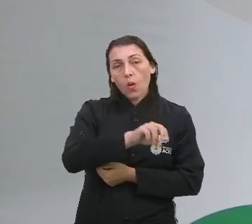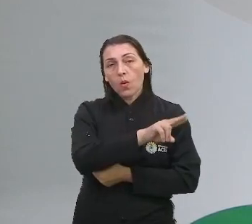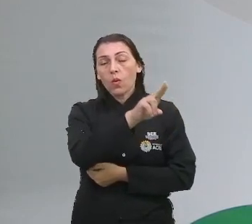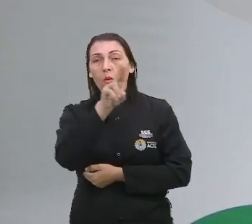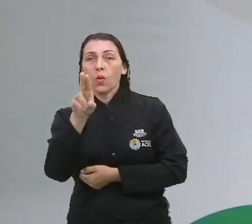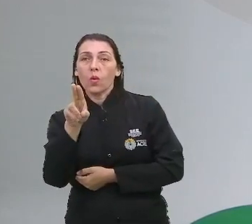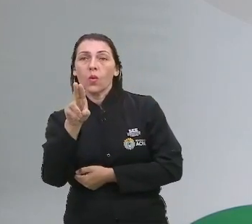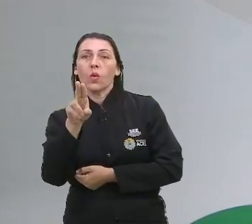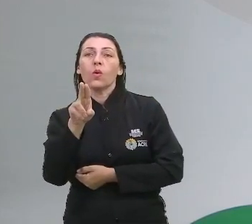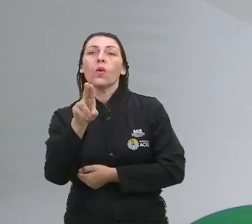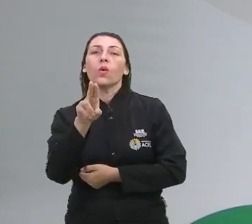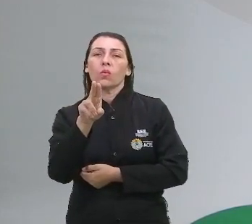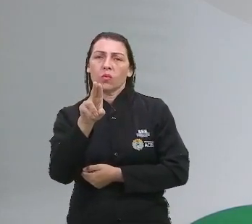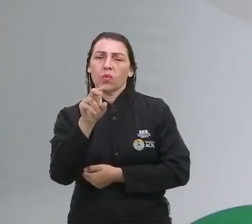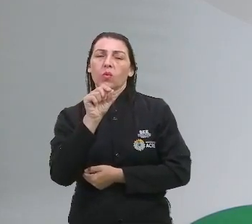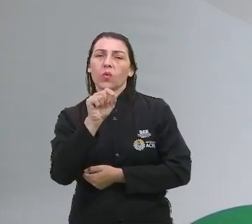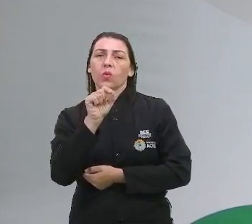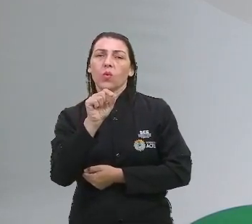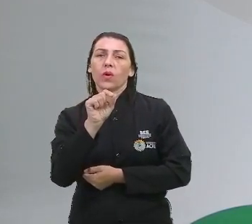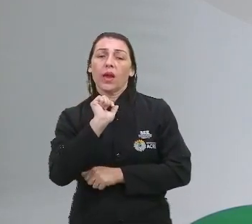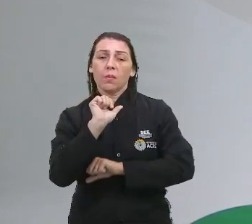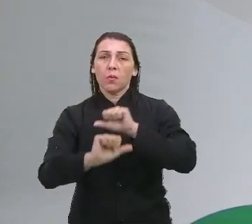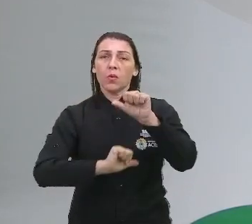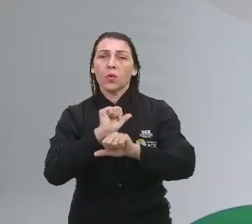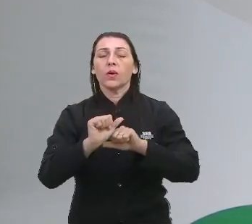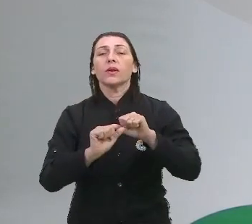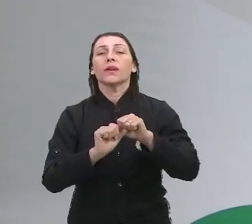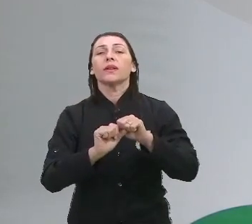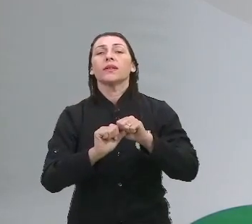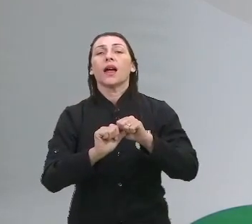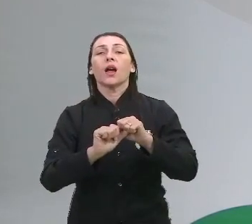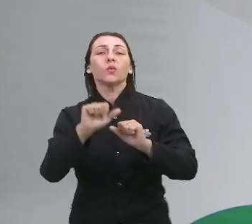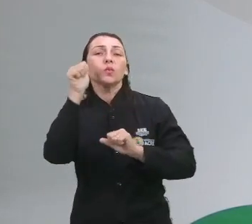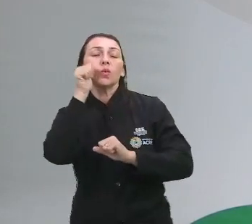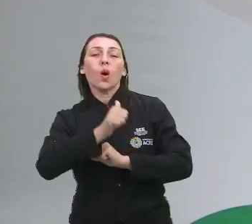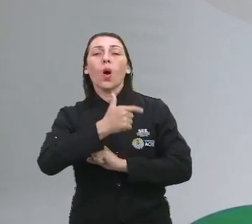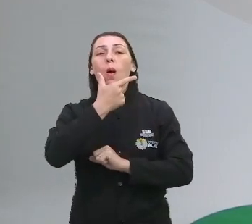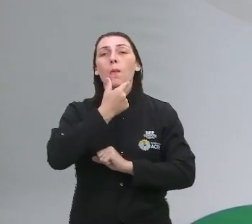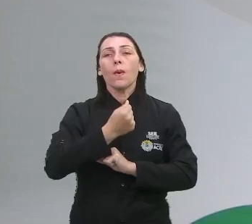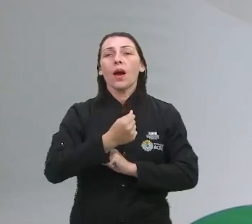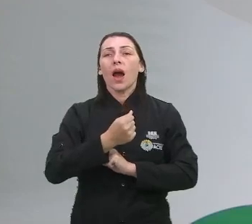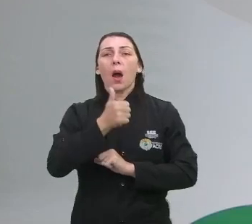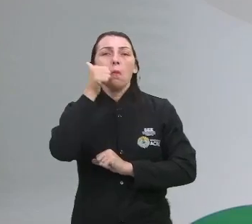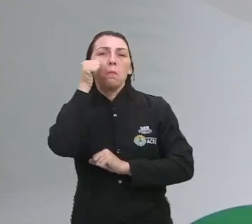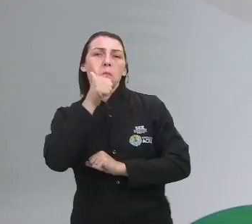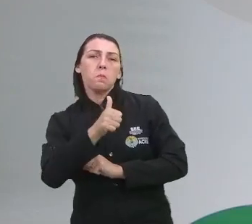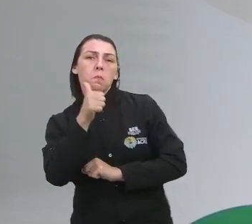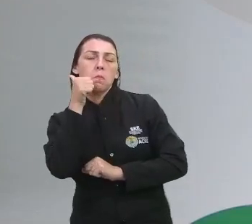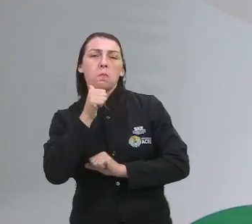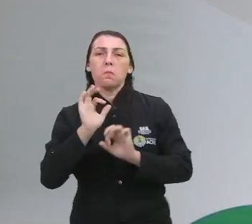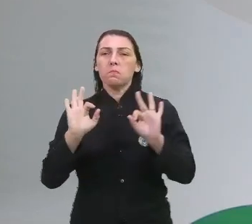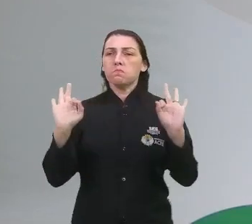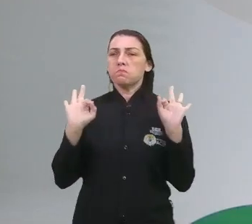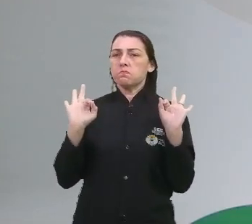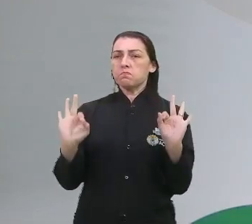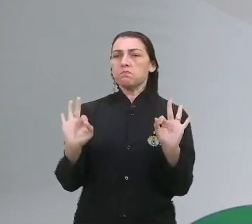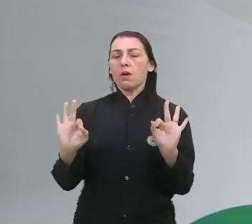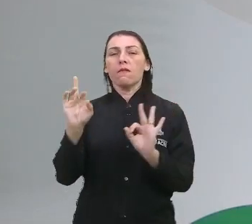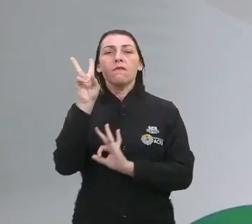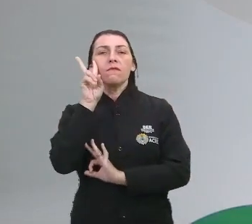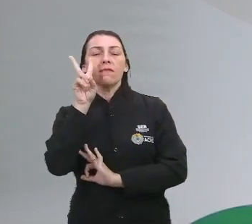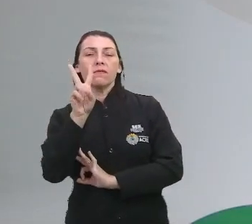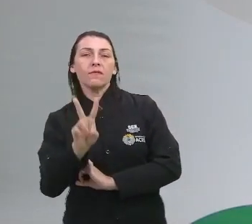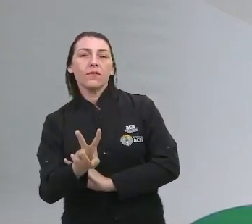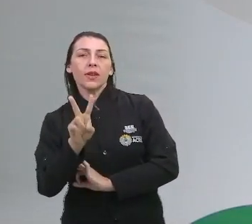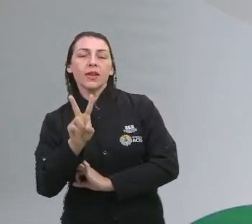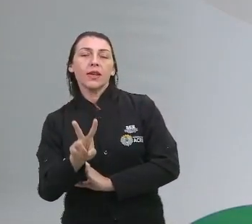ela é sexualizada. Então, vejo que são estereótipos que são colocados, mulherão e tal, e vejam que